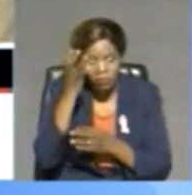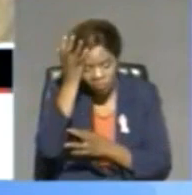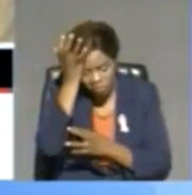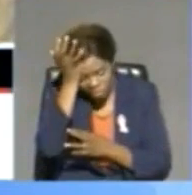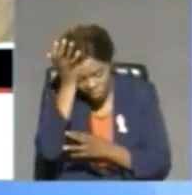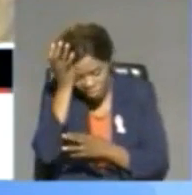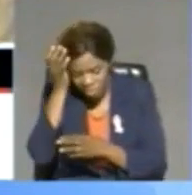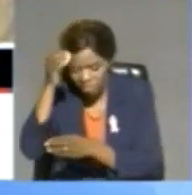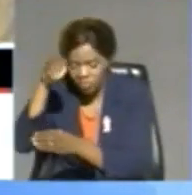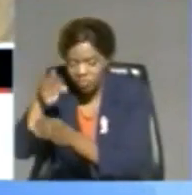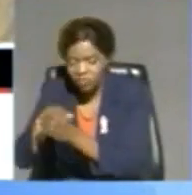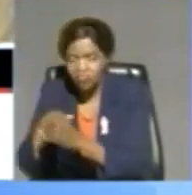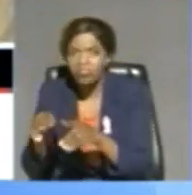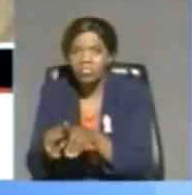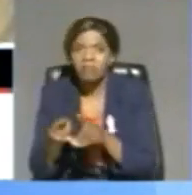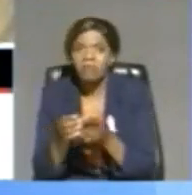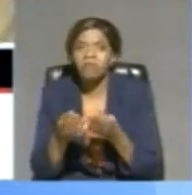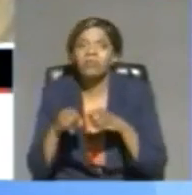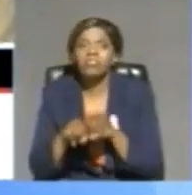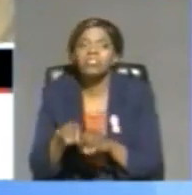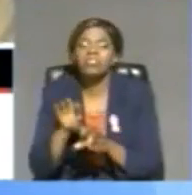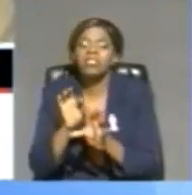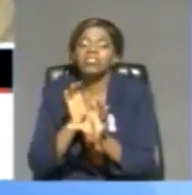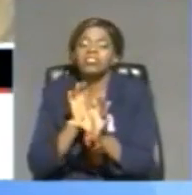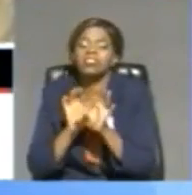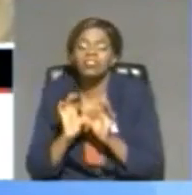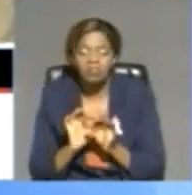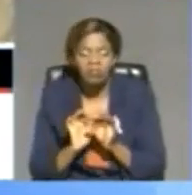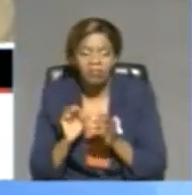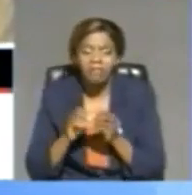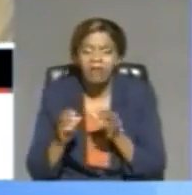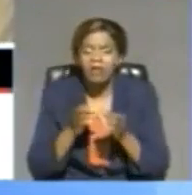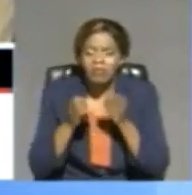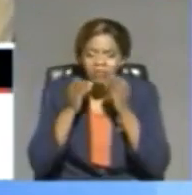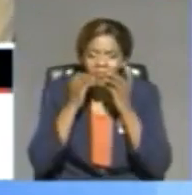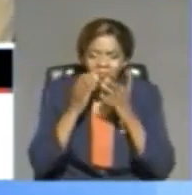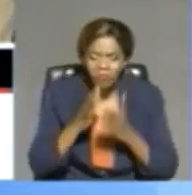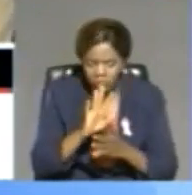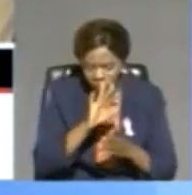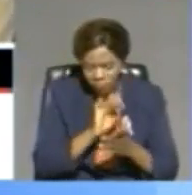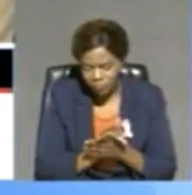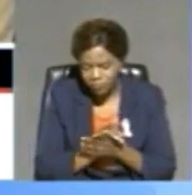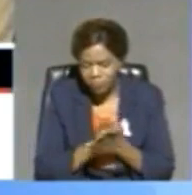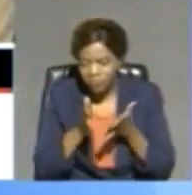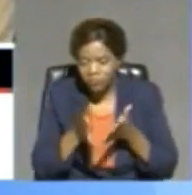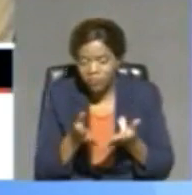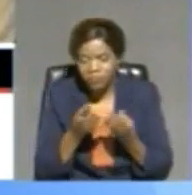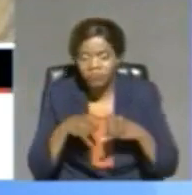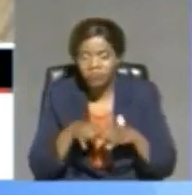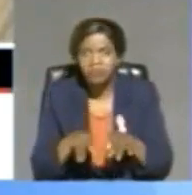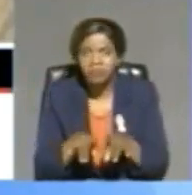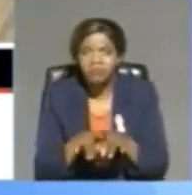a importância da sua escolha. No entanto, é importante dizer que os